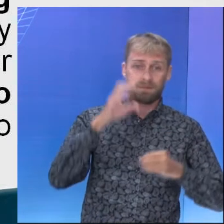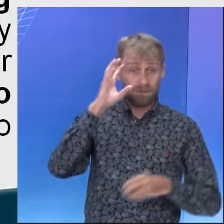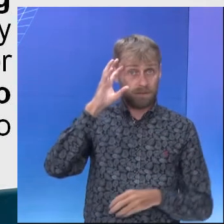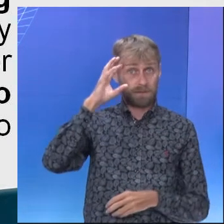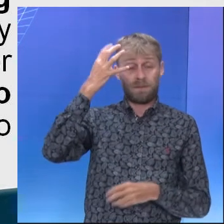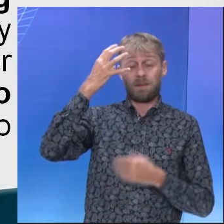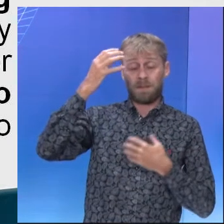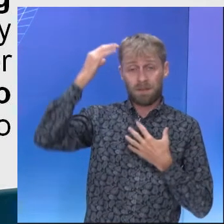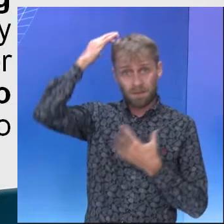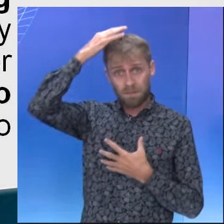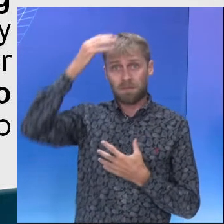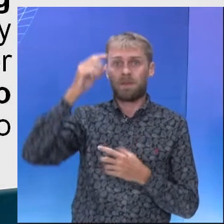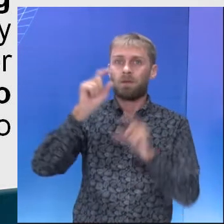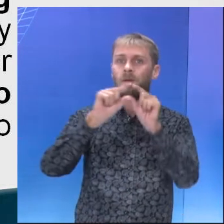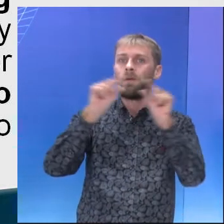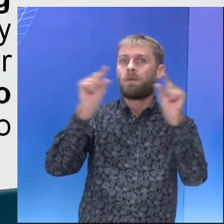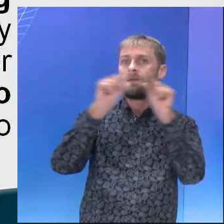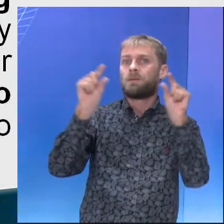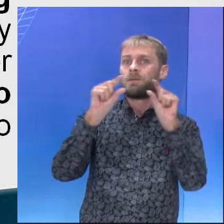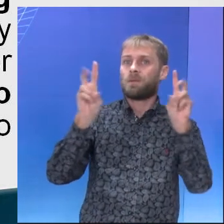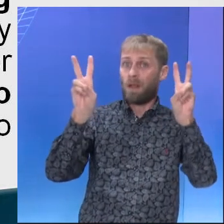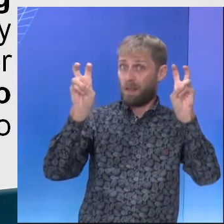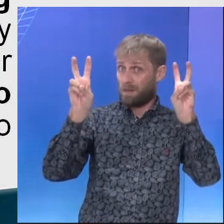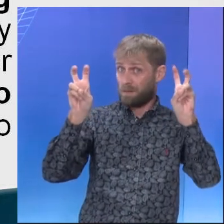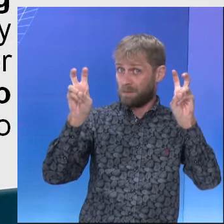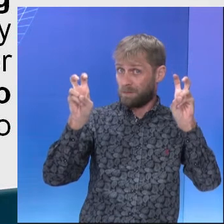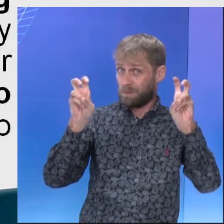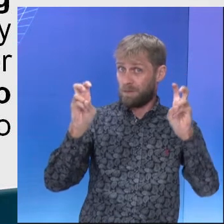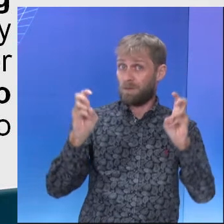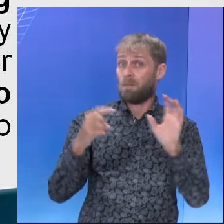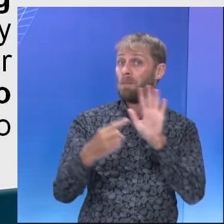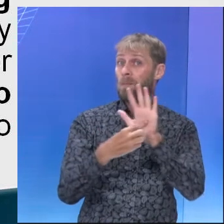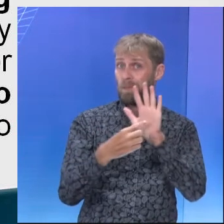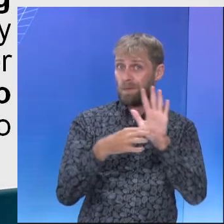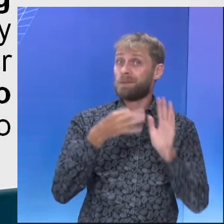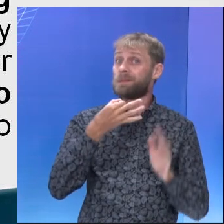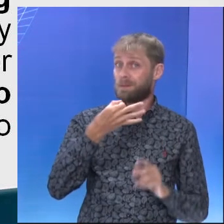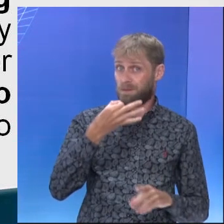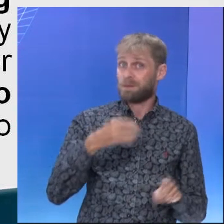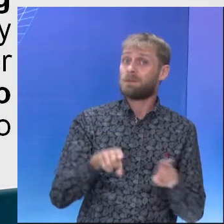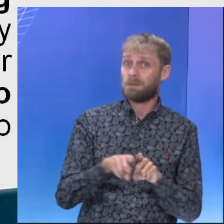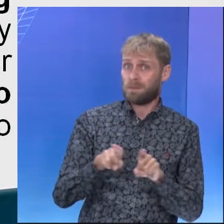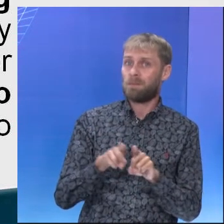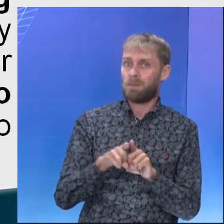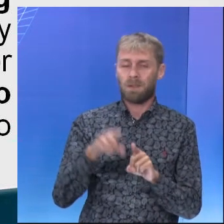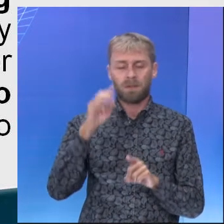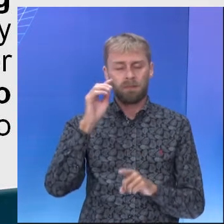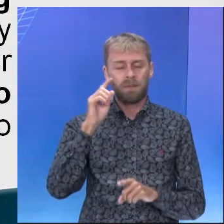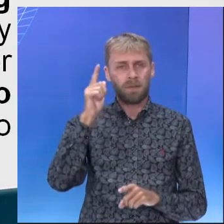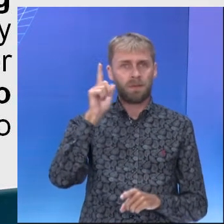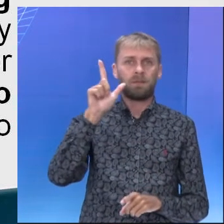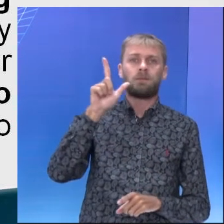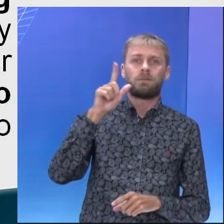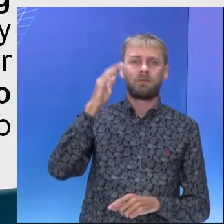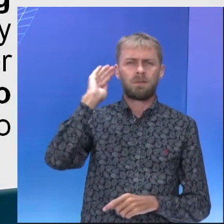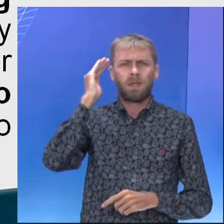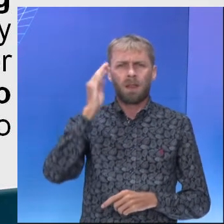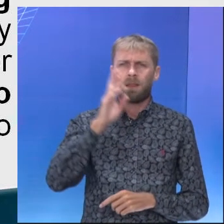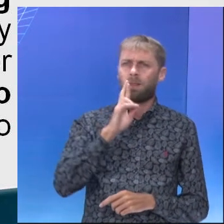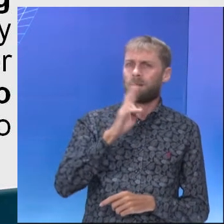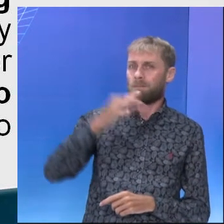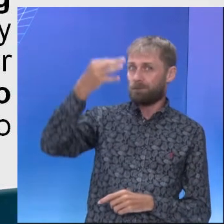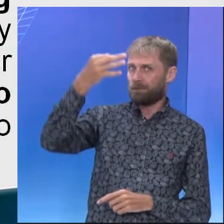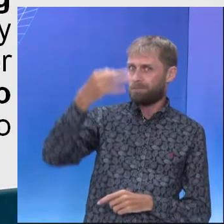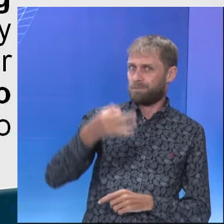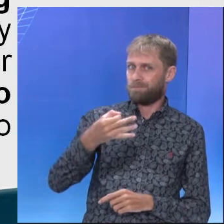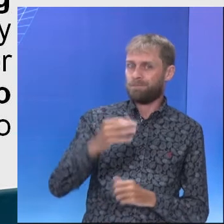Creating o título. O título eu já disse aqui outras vezes que ele também dá dica assim para a gente conseguir entender e responder